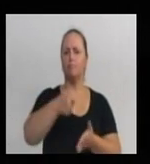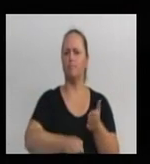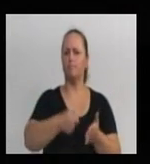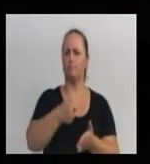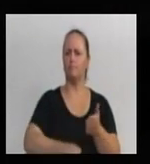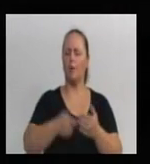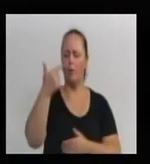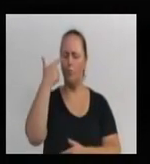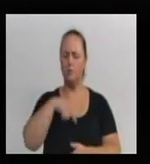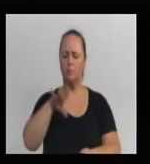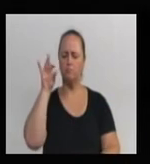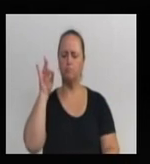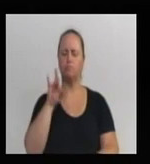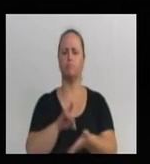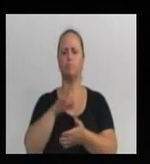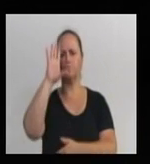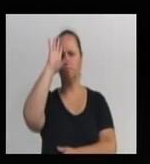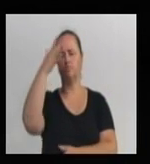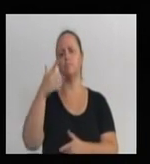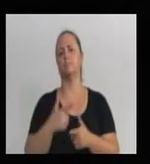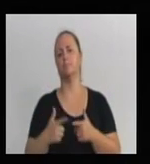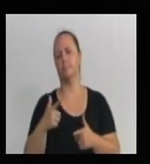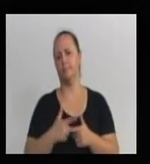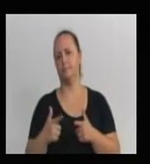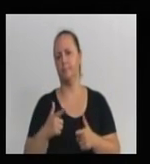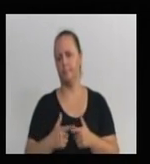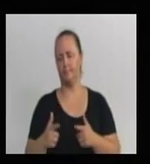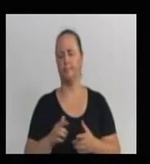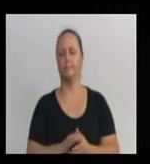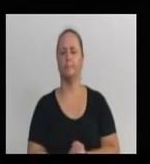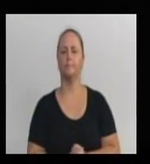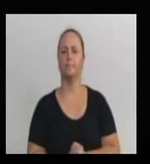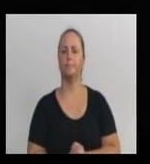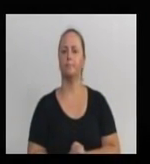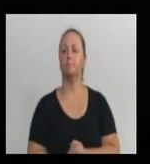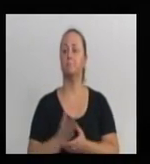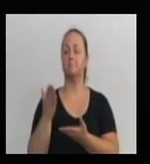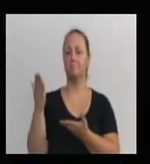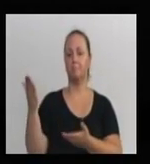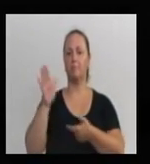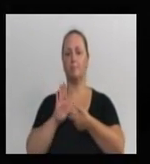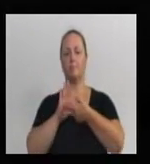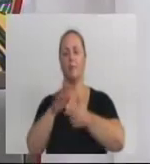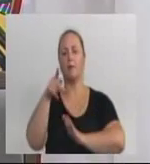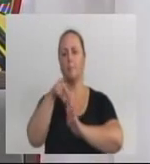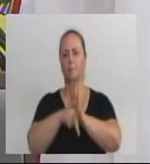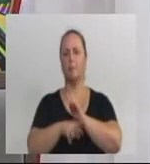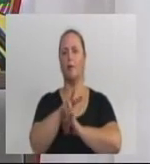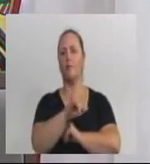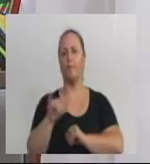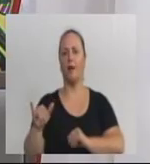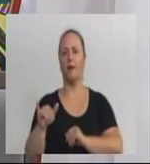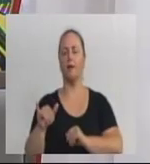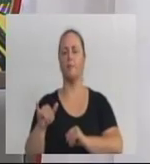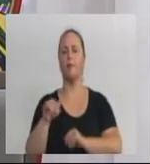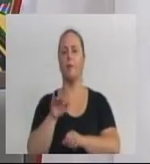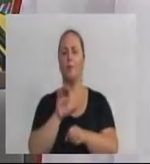situação. E aí ele está apresentando um projeto que vai resolver o problema de toda aquela